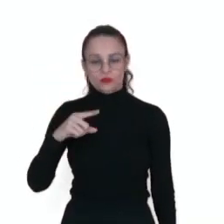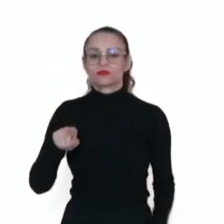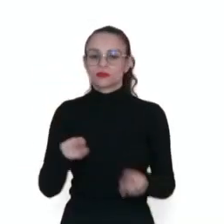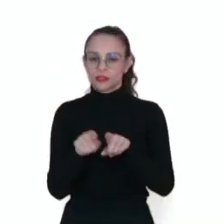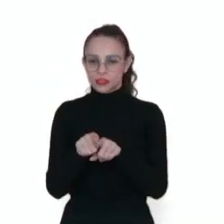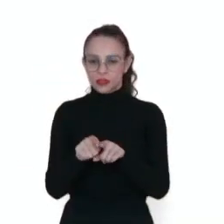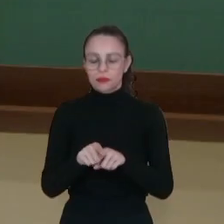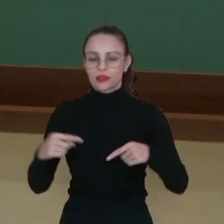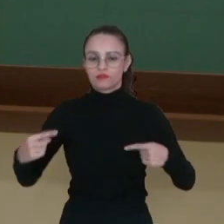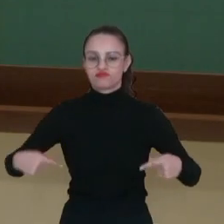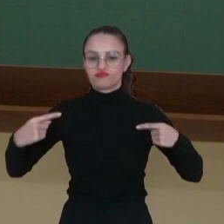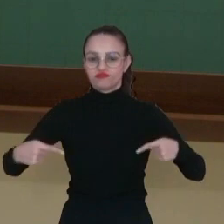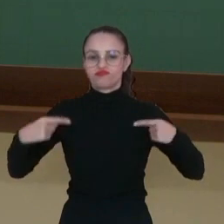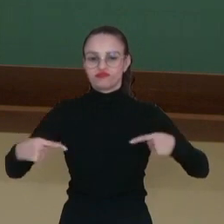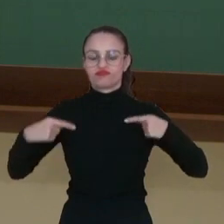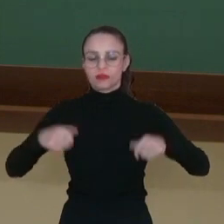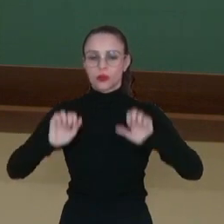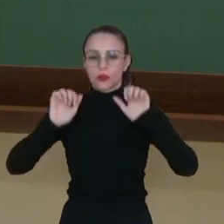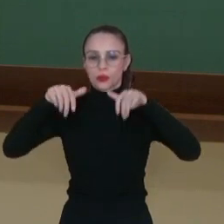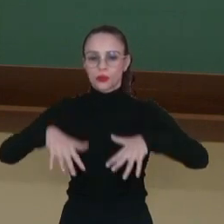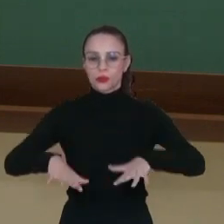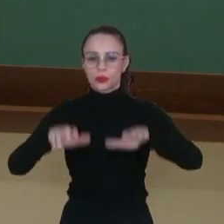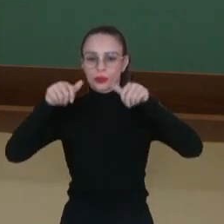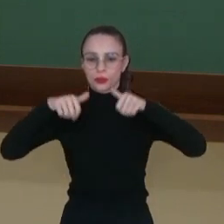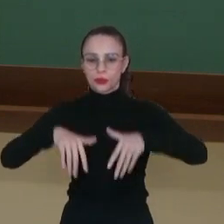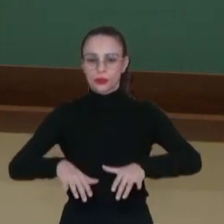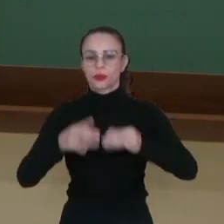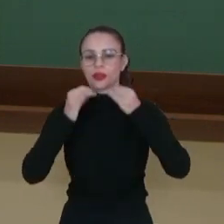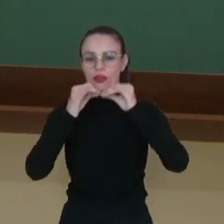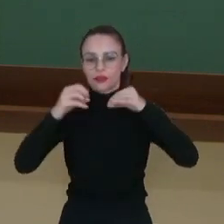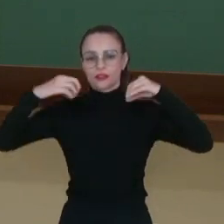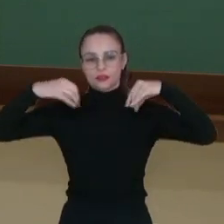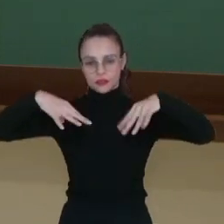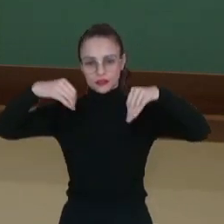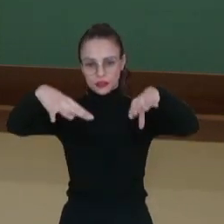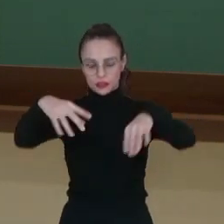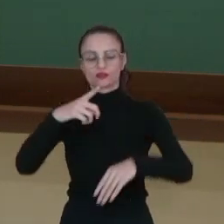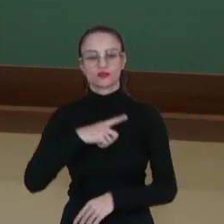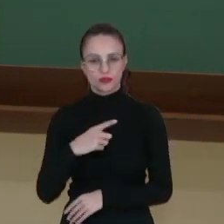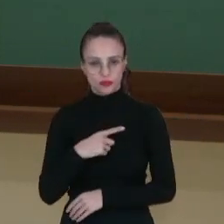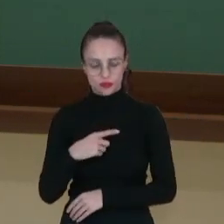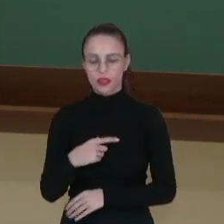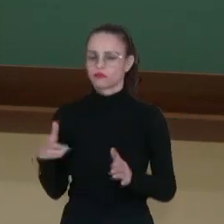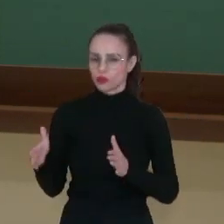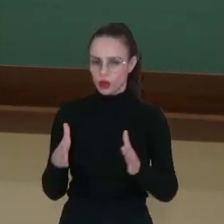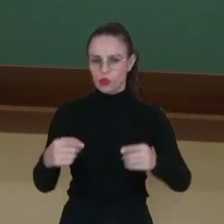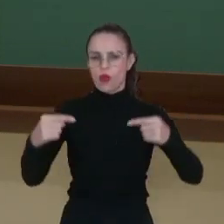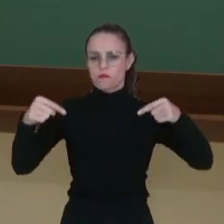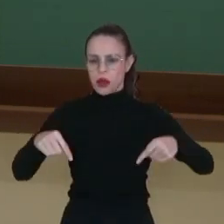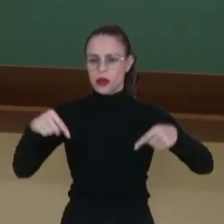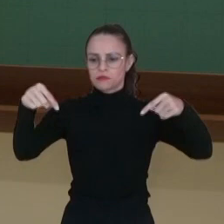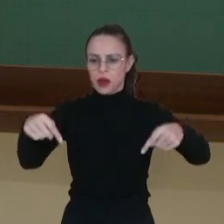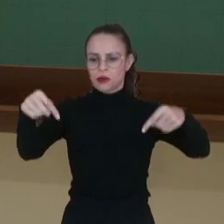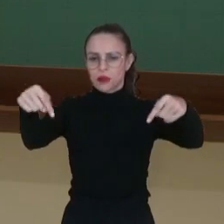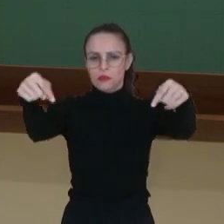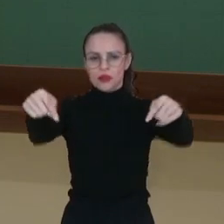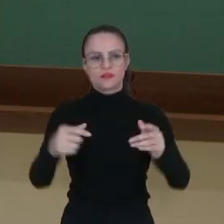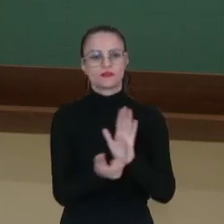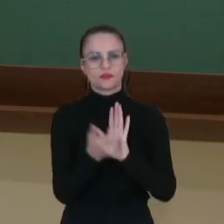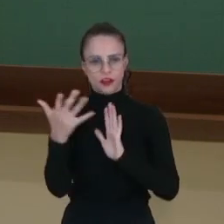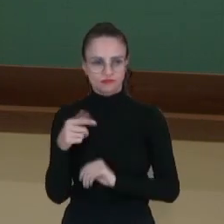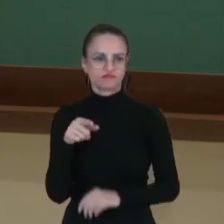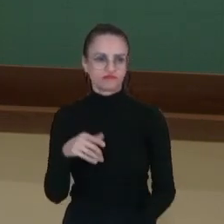a de Sobradinho, entre outras que existem ali ao longo do curso do rio, né, para identificar a